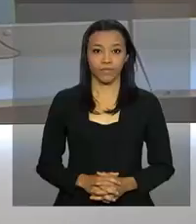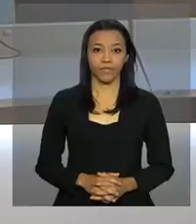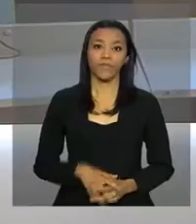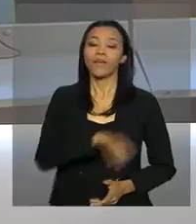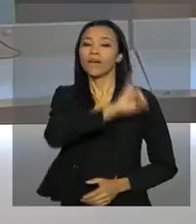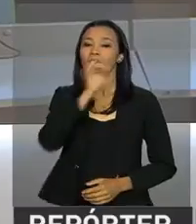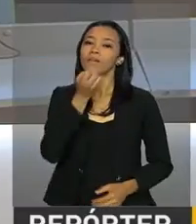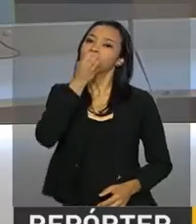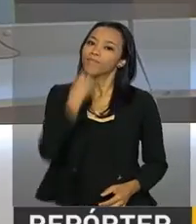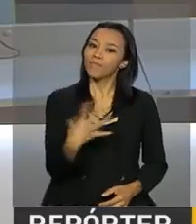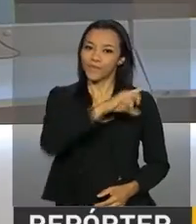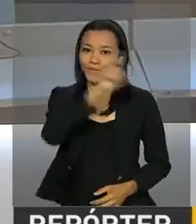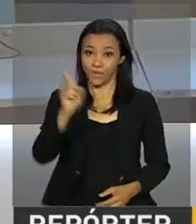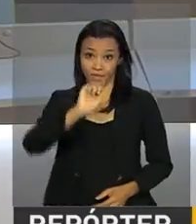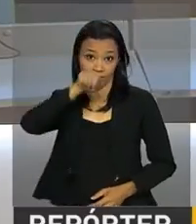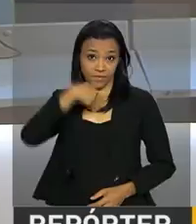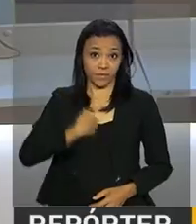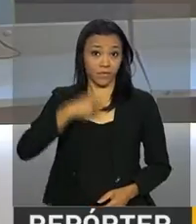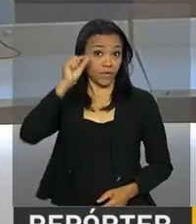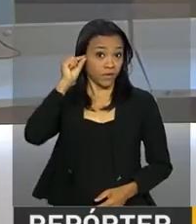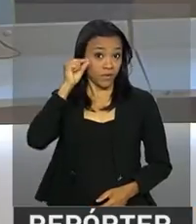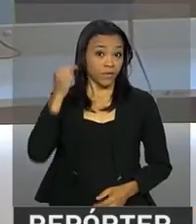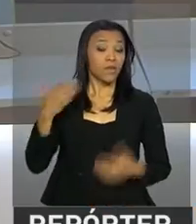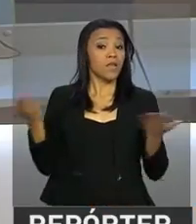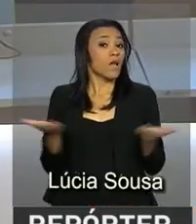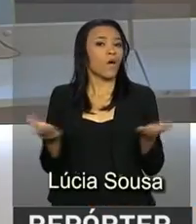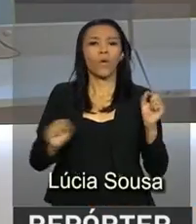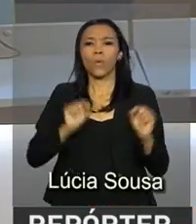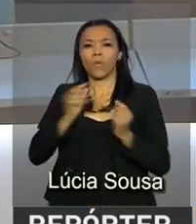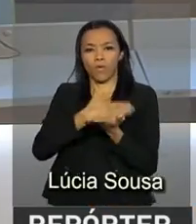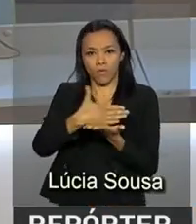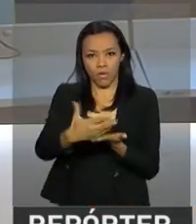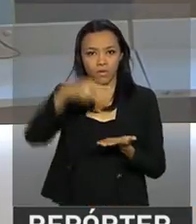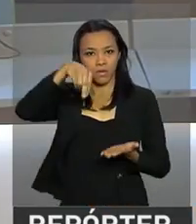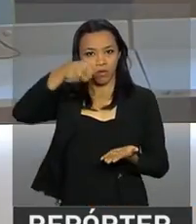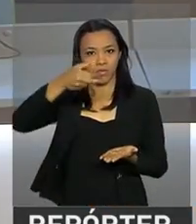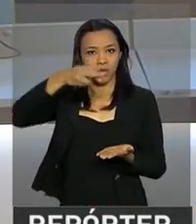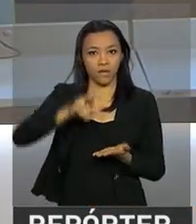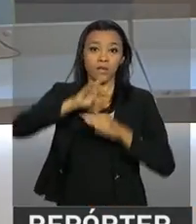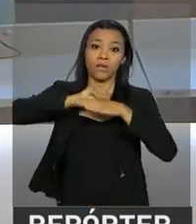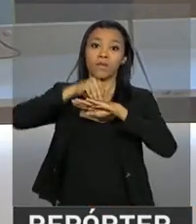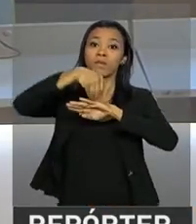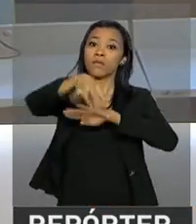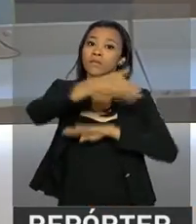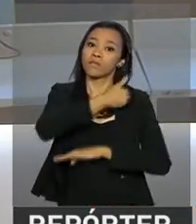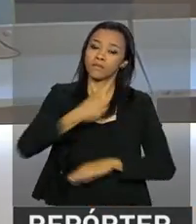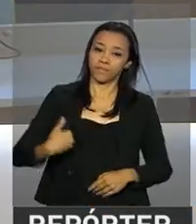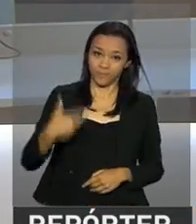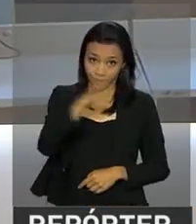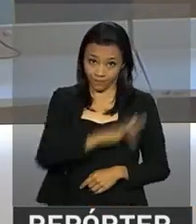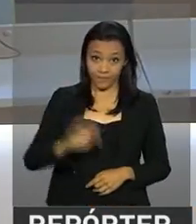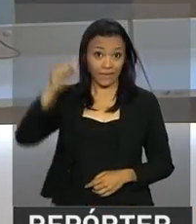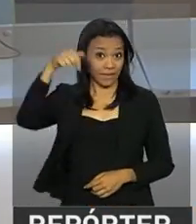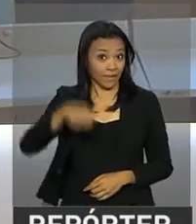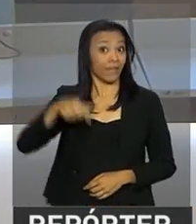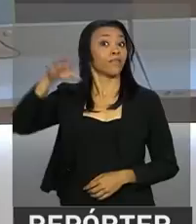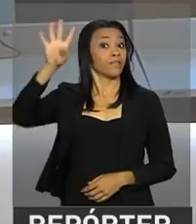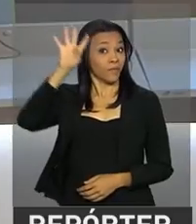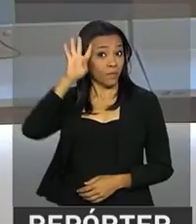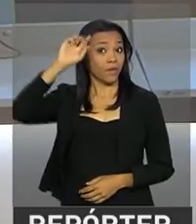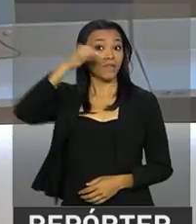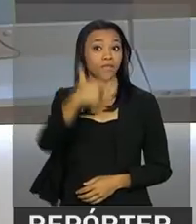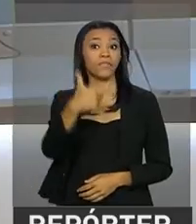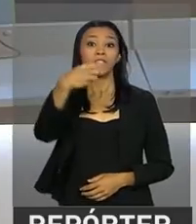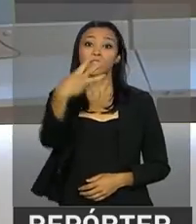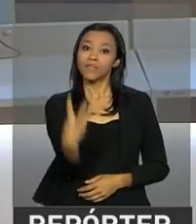Olá, bom dia para você. Eu sou Renata Corsini e começa agora o Repórter NBR com as notícias do governo federal desta